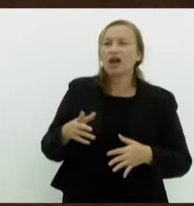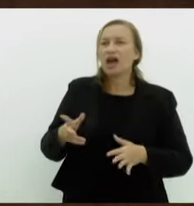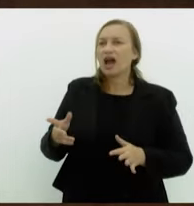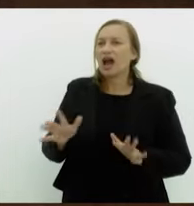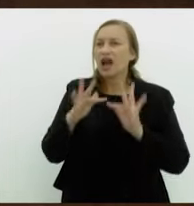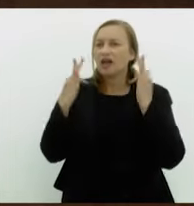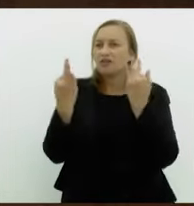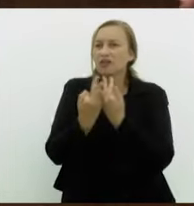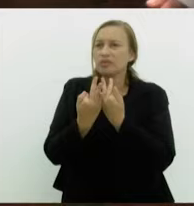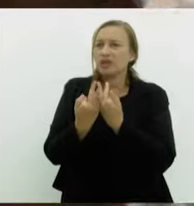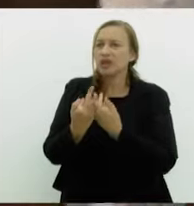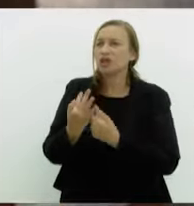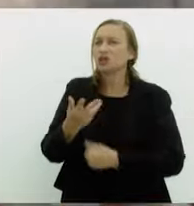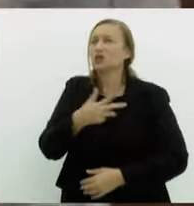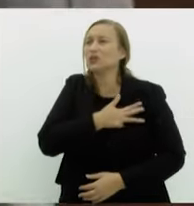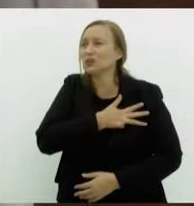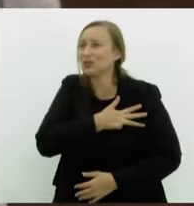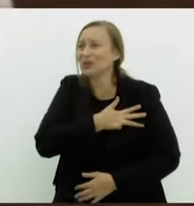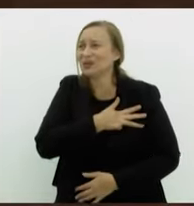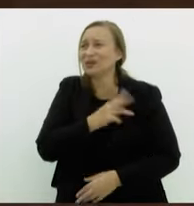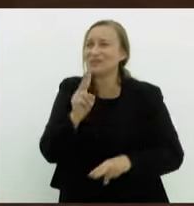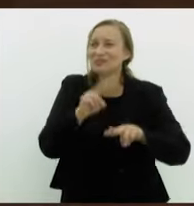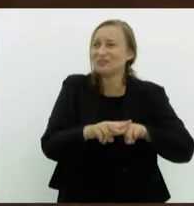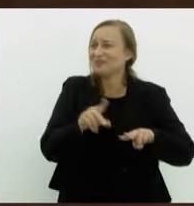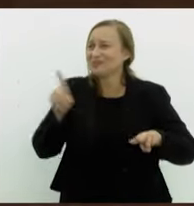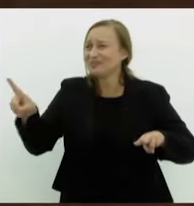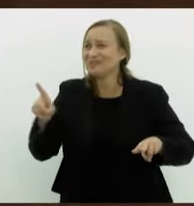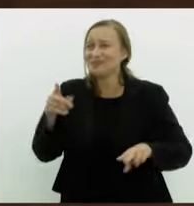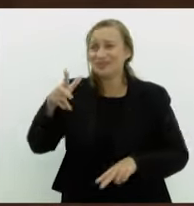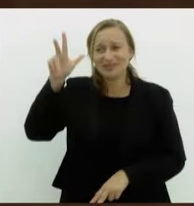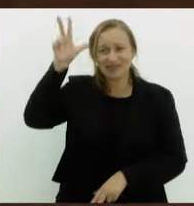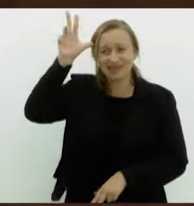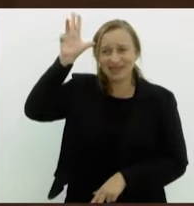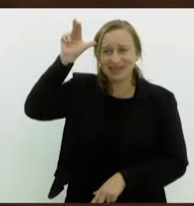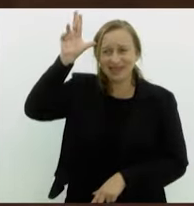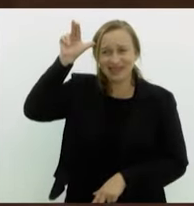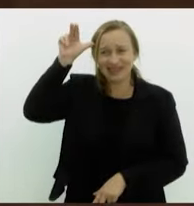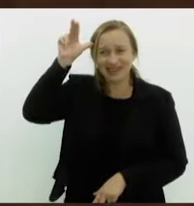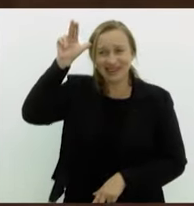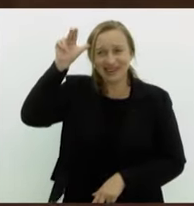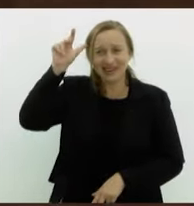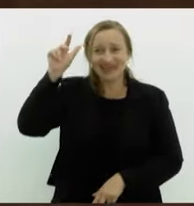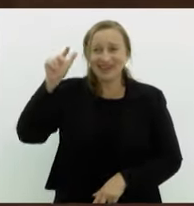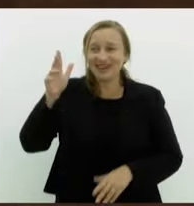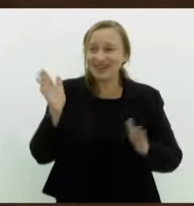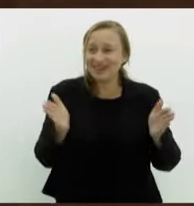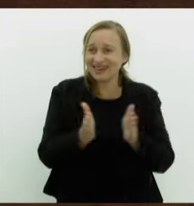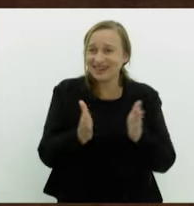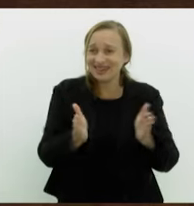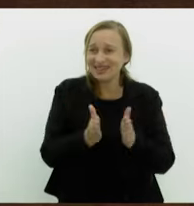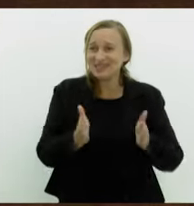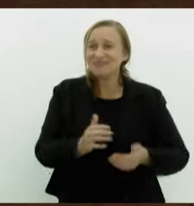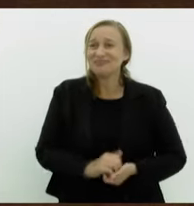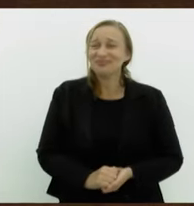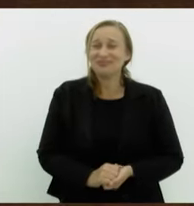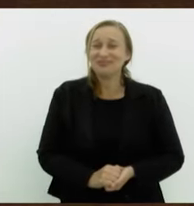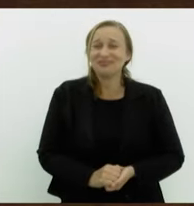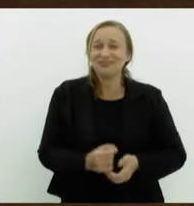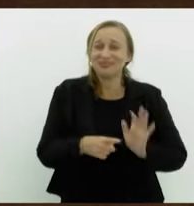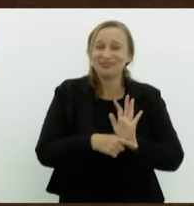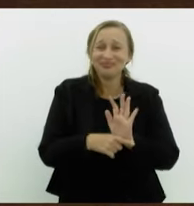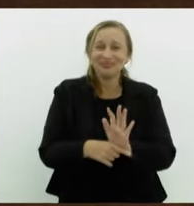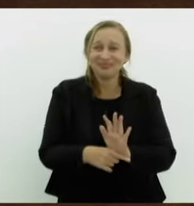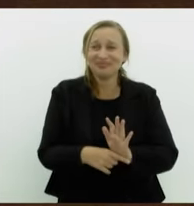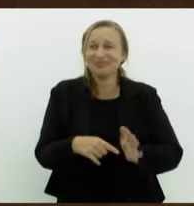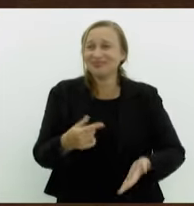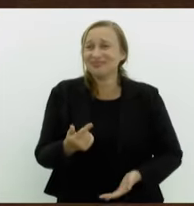cavalo burro, jumento. Então, todo mundo lá preso lá também, que poder ajudar os animais também, pode vir também ajudar. Eu acho que não custa nada.